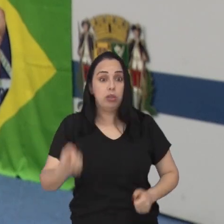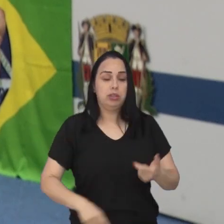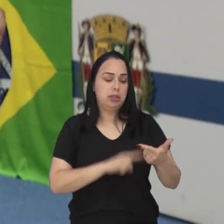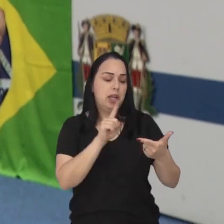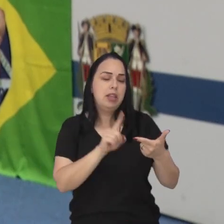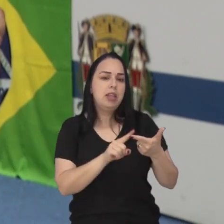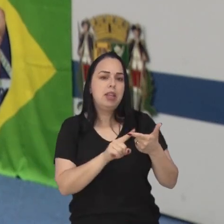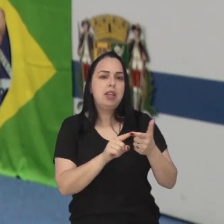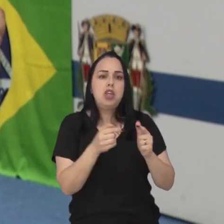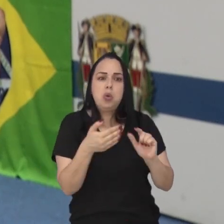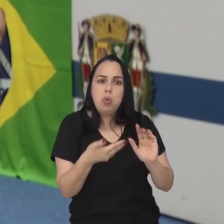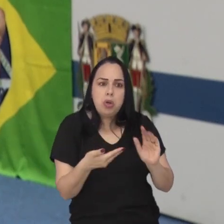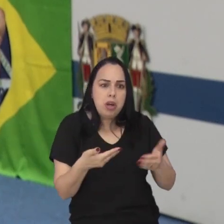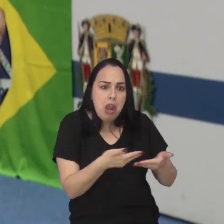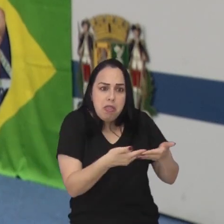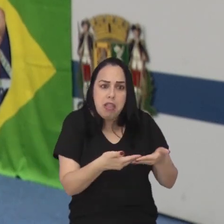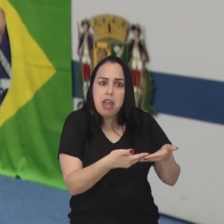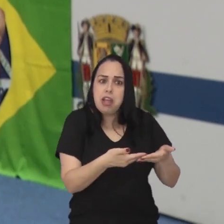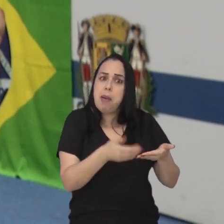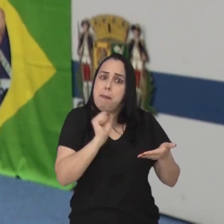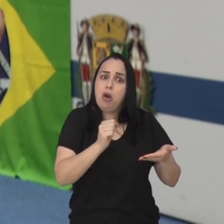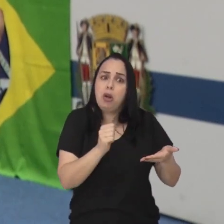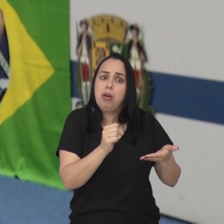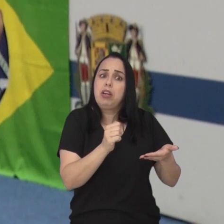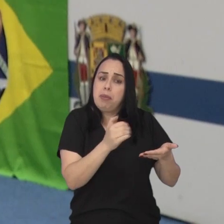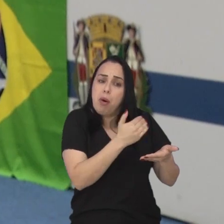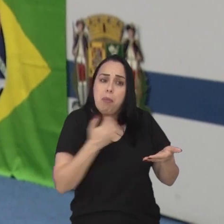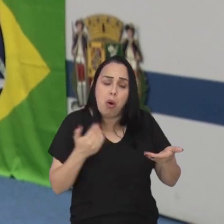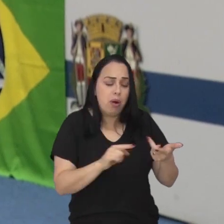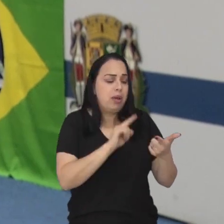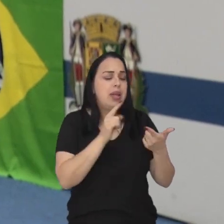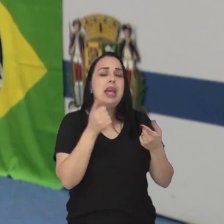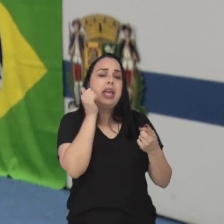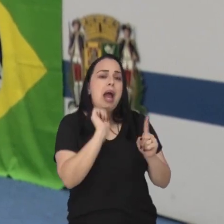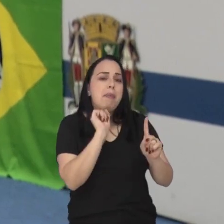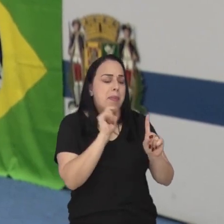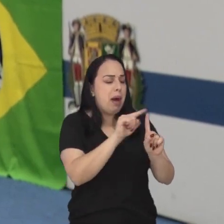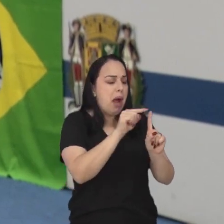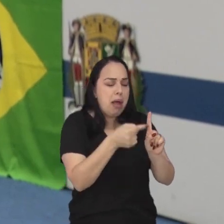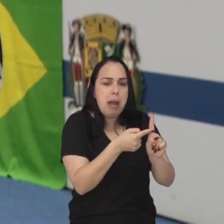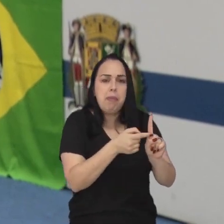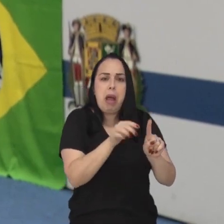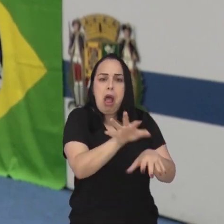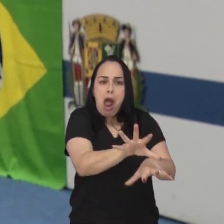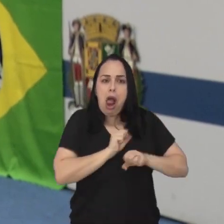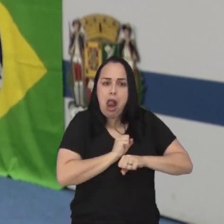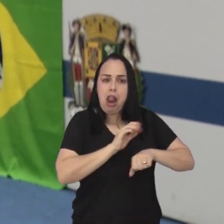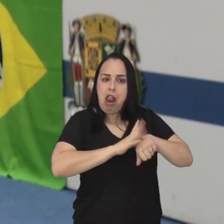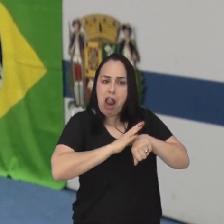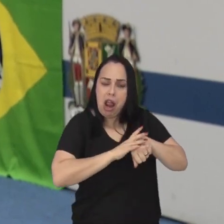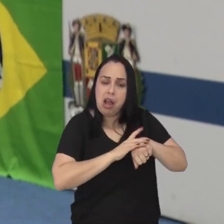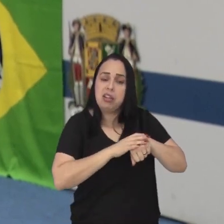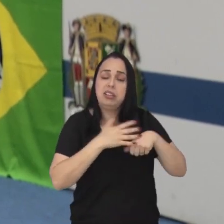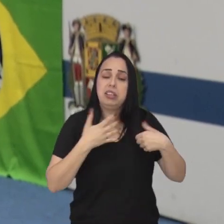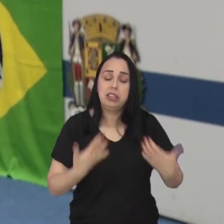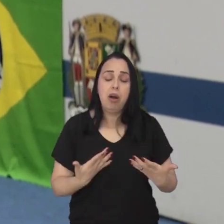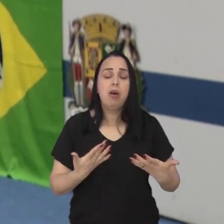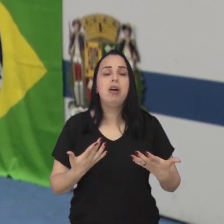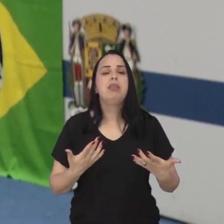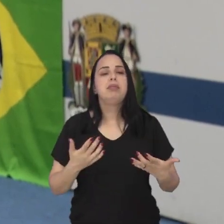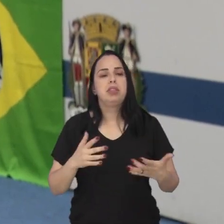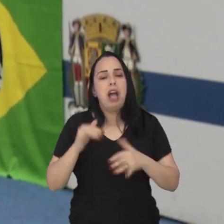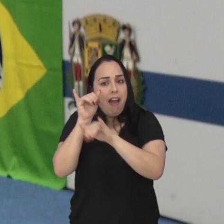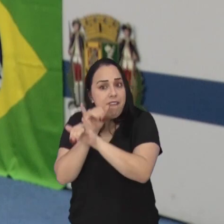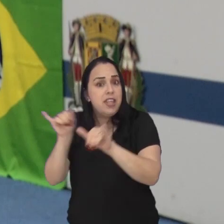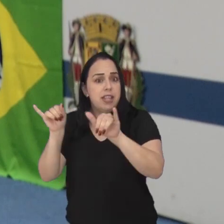aborto, do risco da vida, do feto que realmente vai se perder e da mãe também, de contaminação, de septicemia. Então